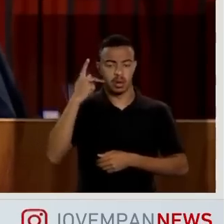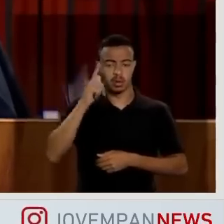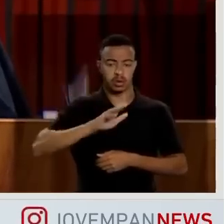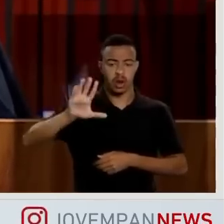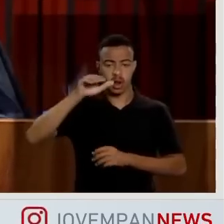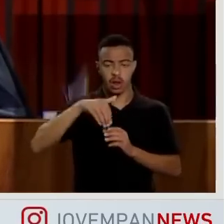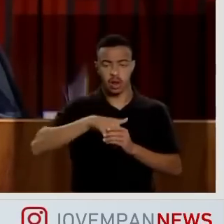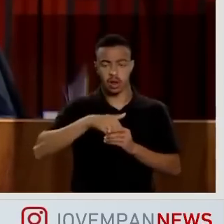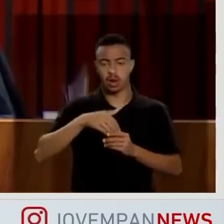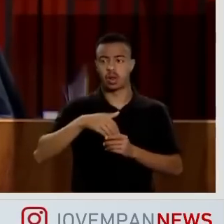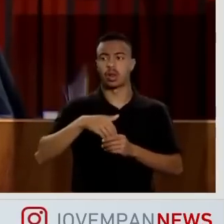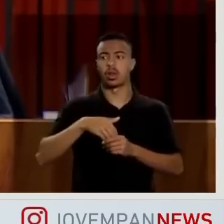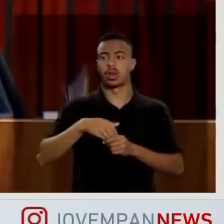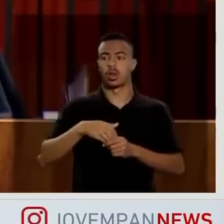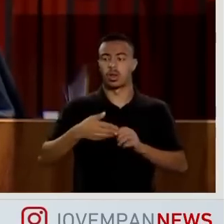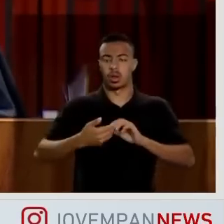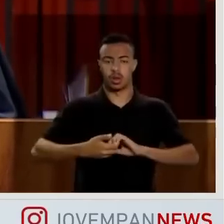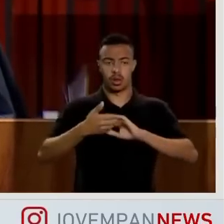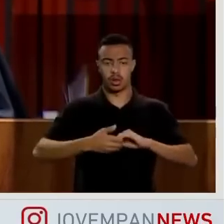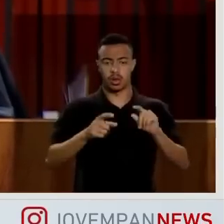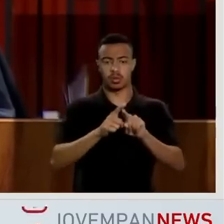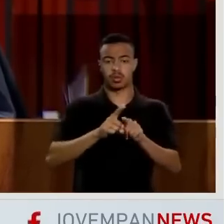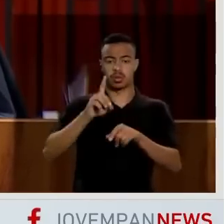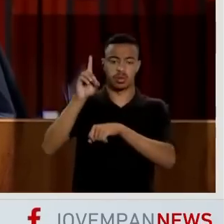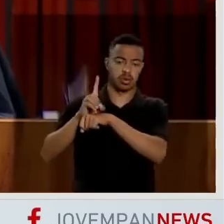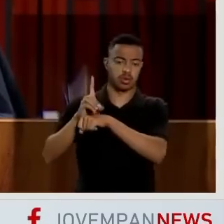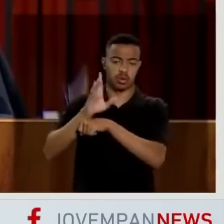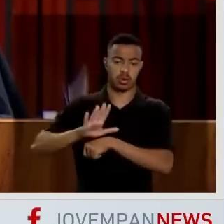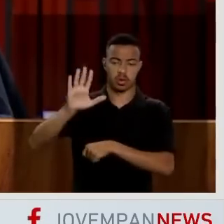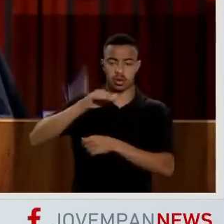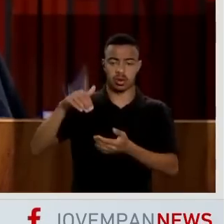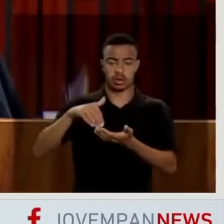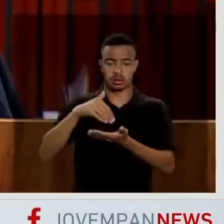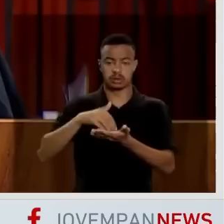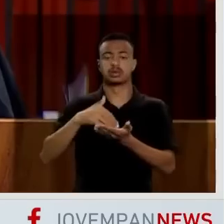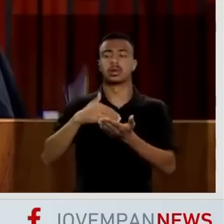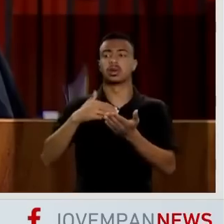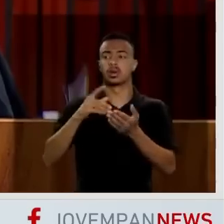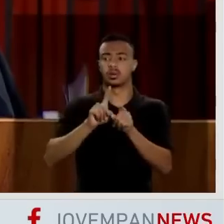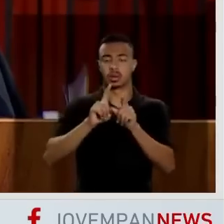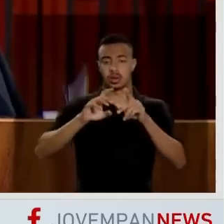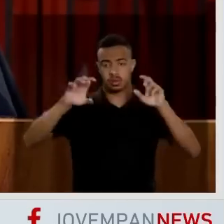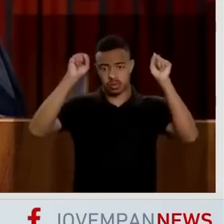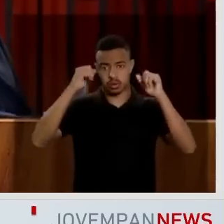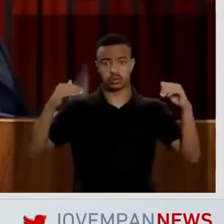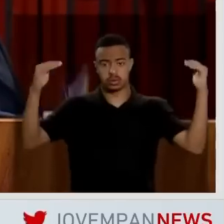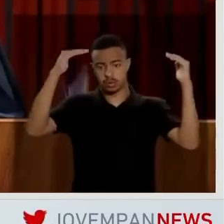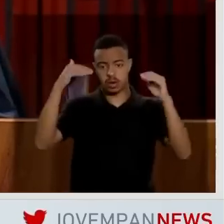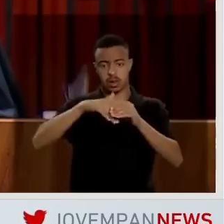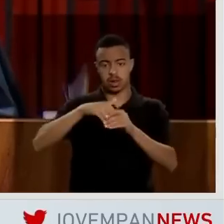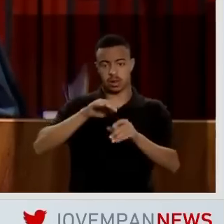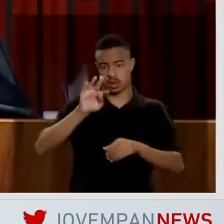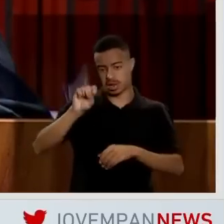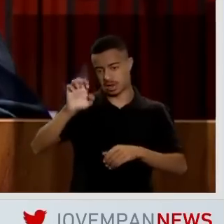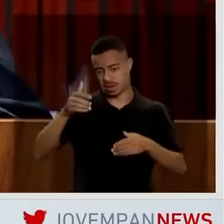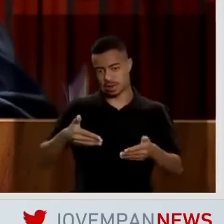futura indenização, porque ele falou muita besteira, é um débil mental. Agora, quando você subtrai...